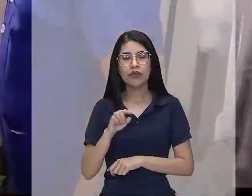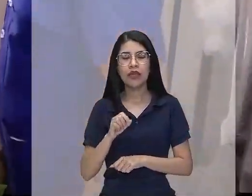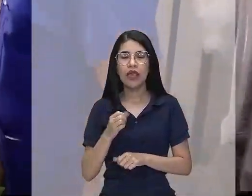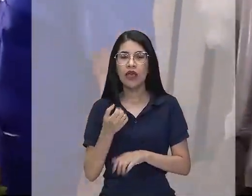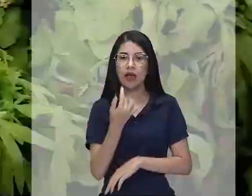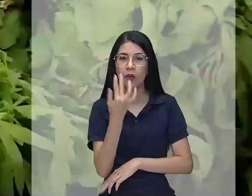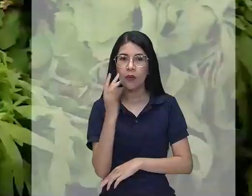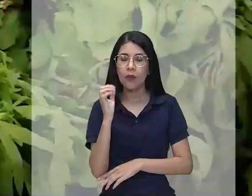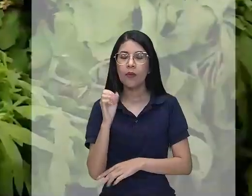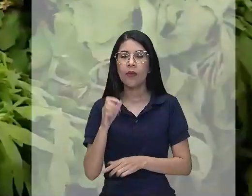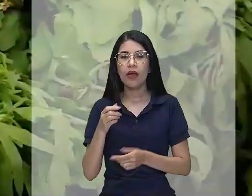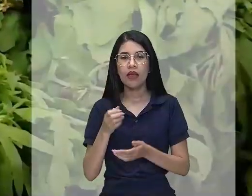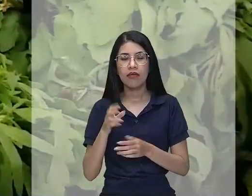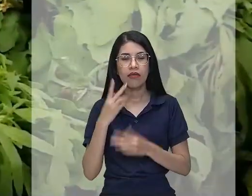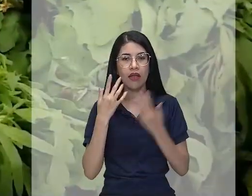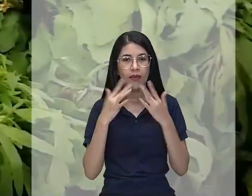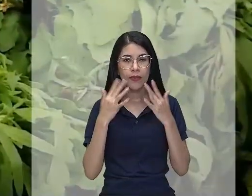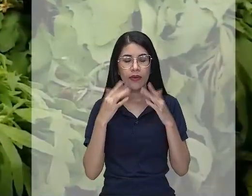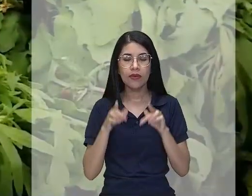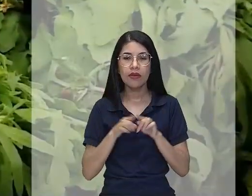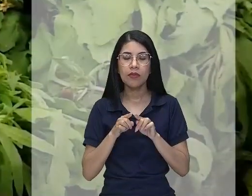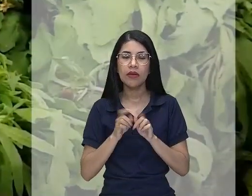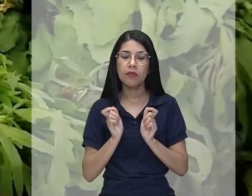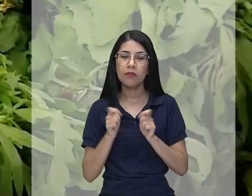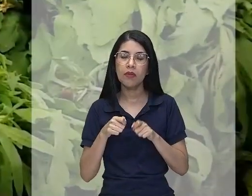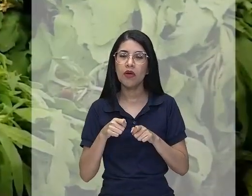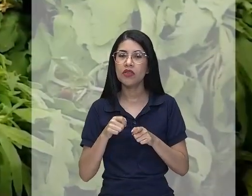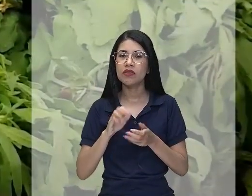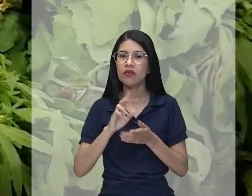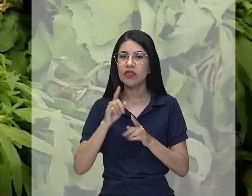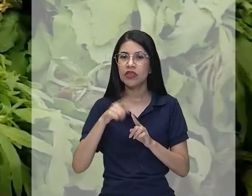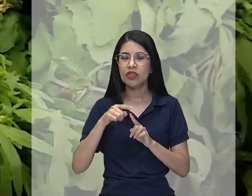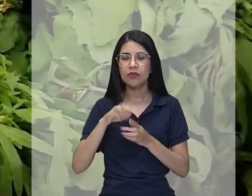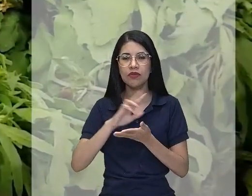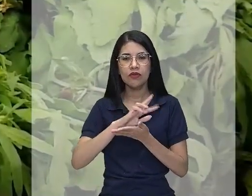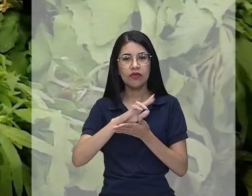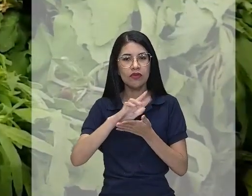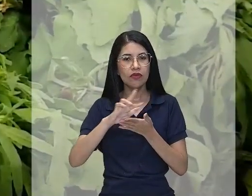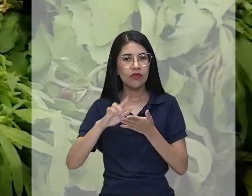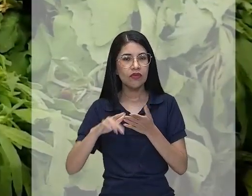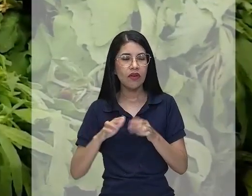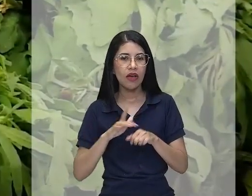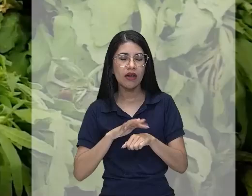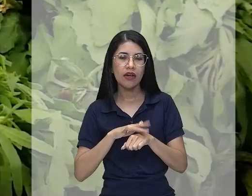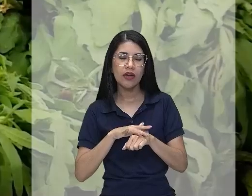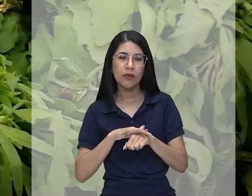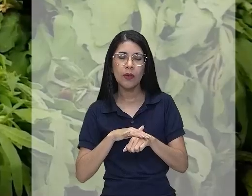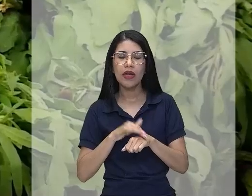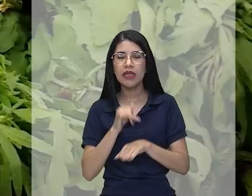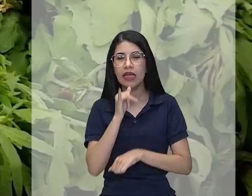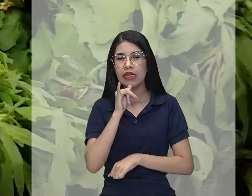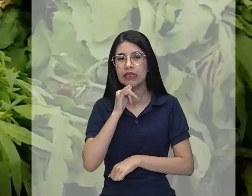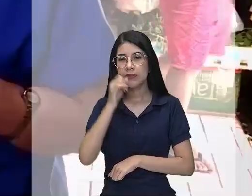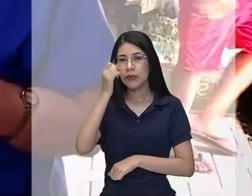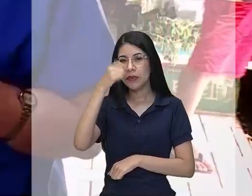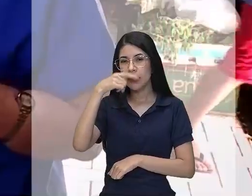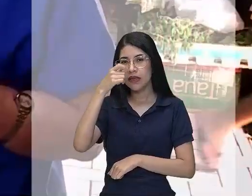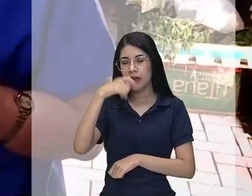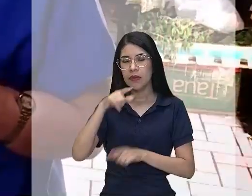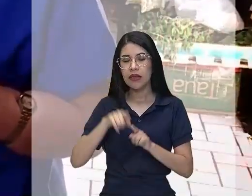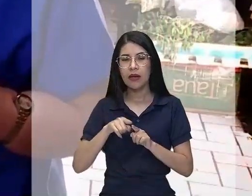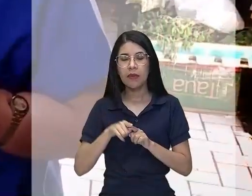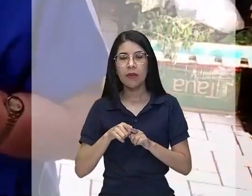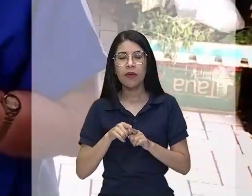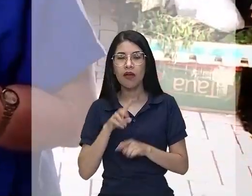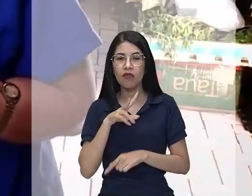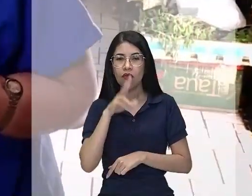natural, um antibiótico natural, que serve para quebradura, emenda osso, serve para gripe, serve para fortalecer o